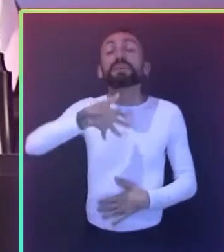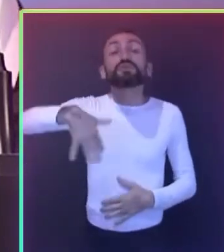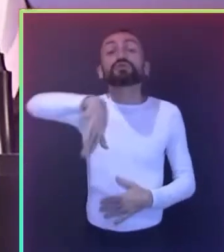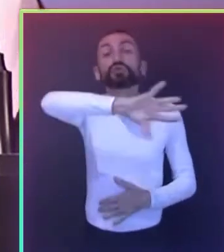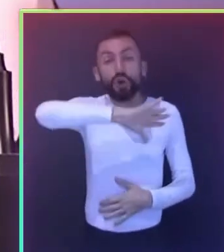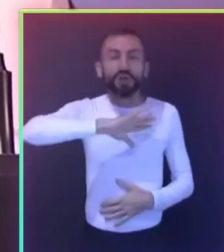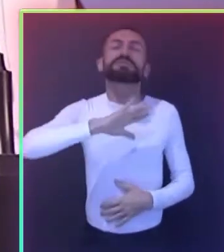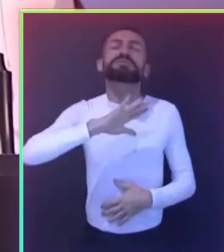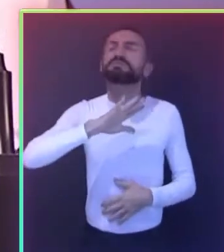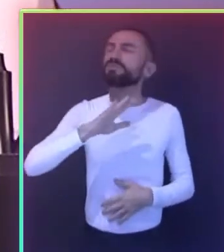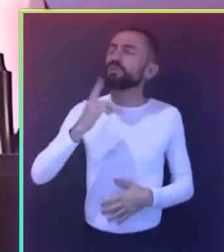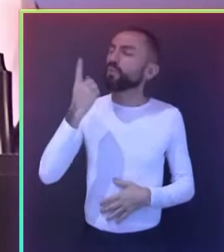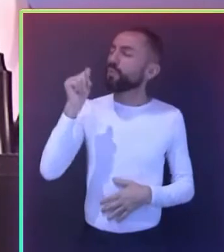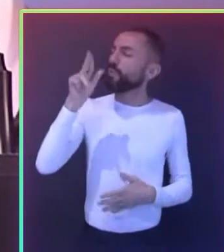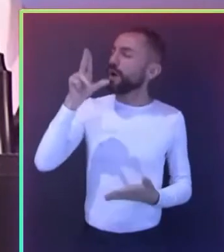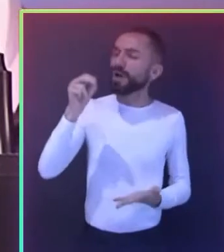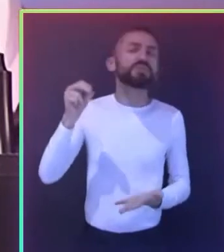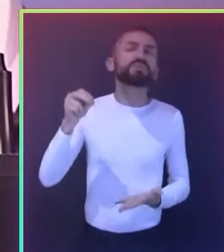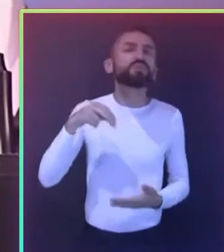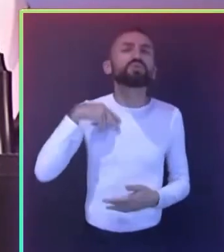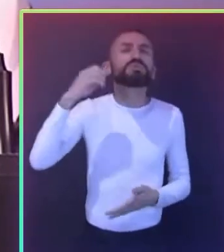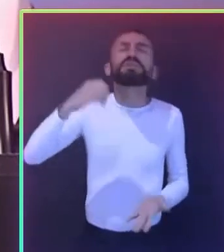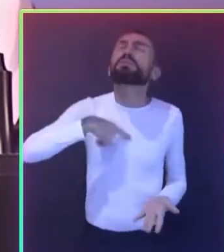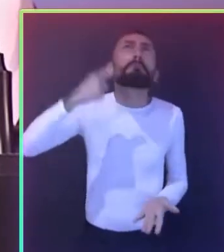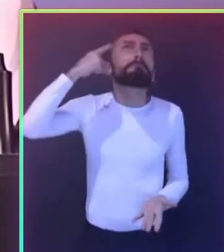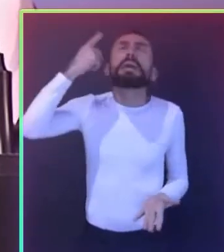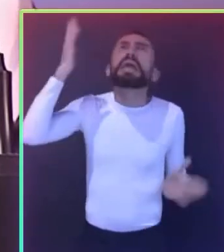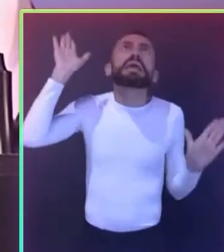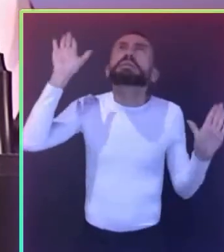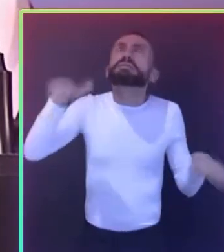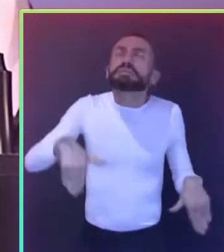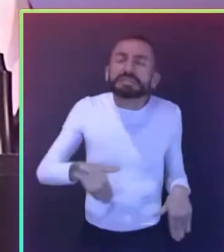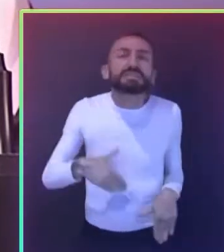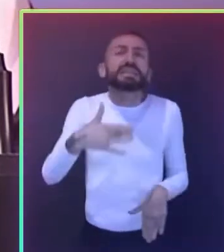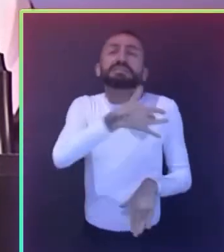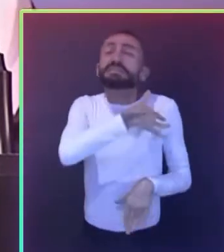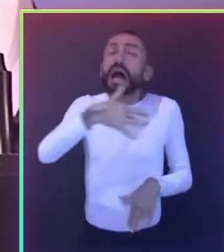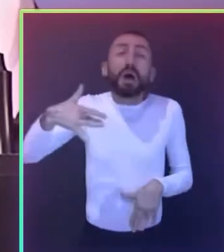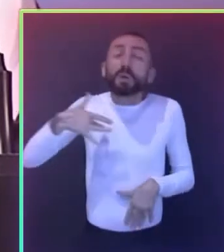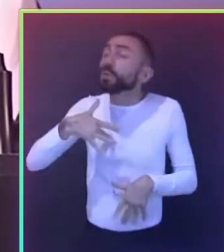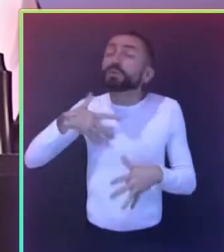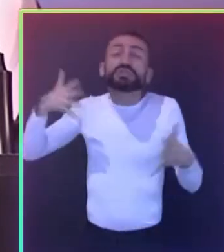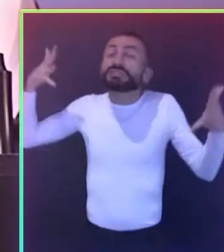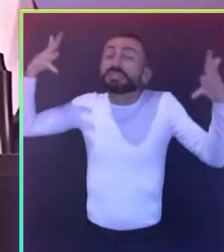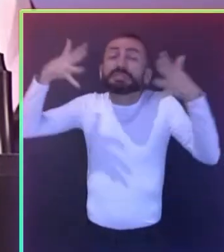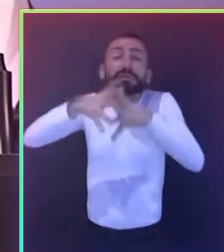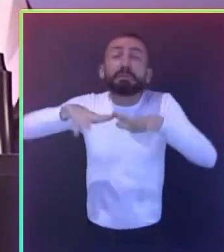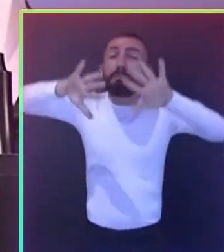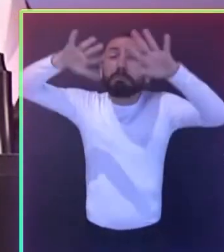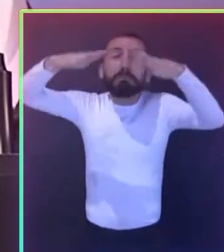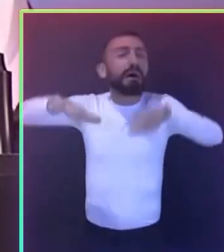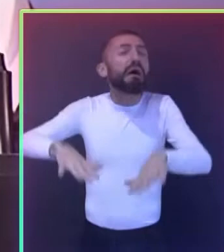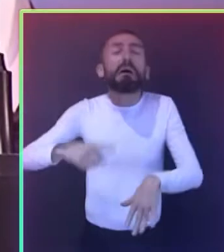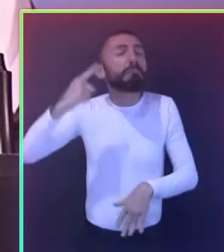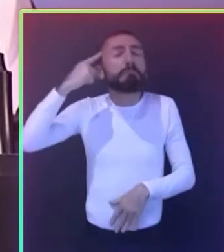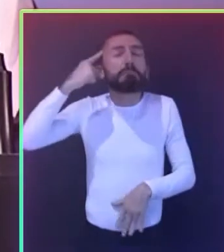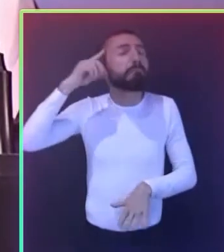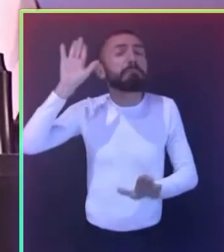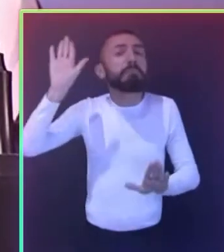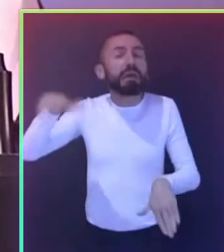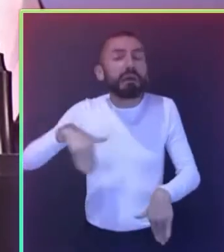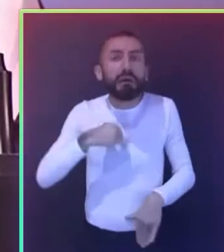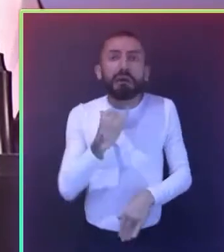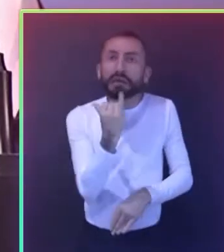há pouco mais de um ano vislumbrarmos situação sanitária tão grave e destruidora a mais grave da nossa